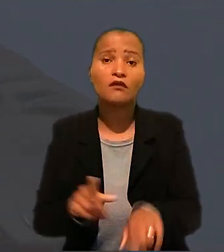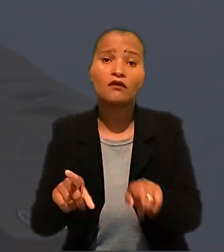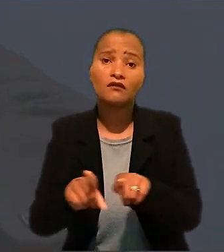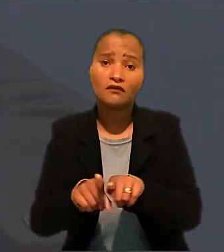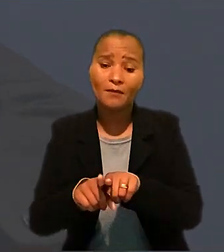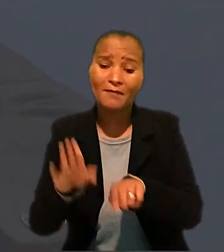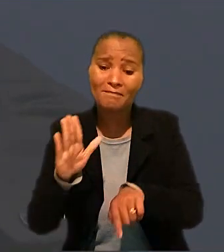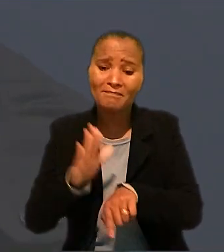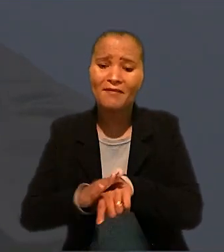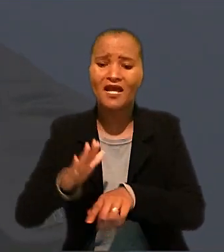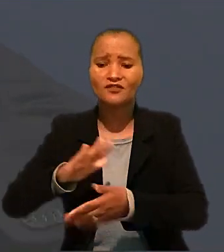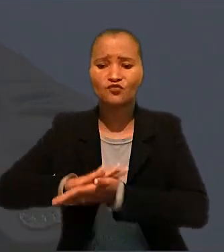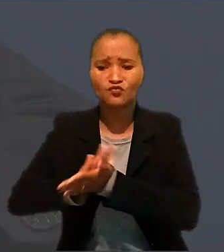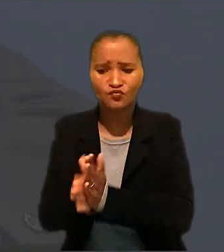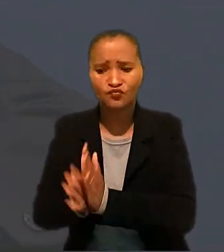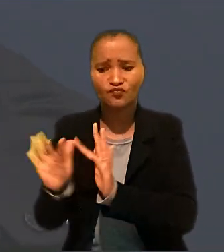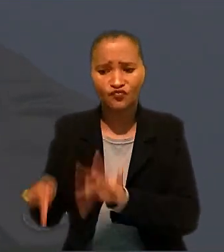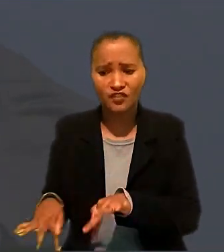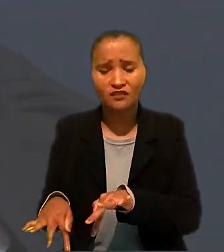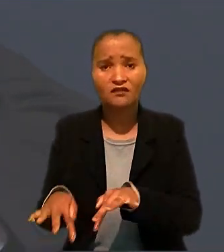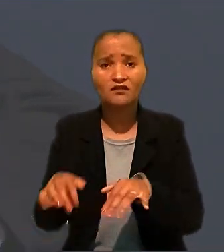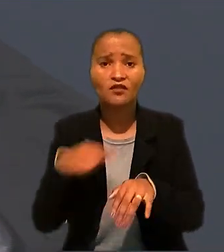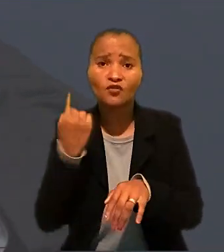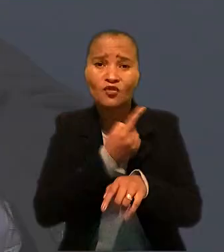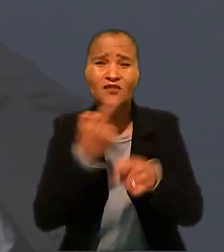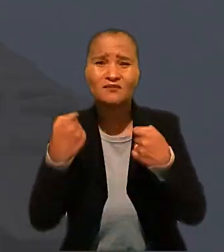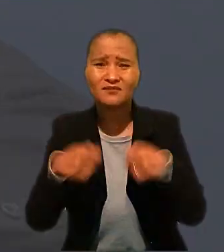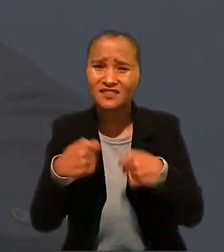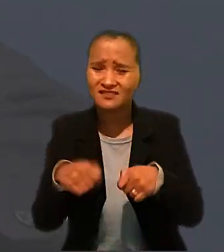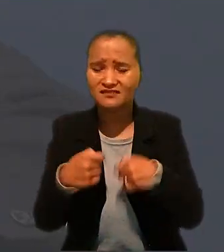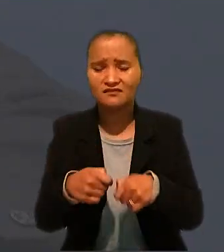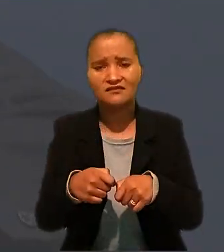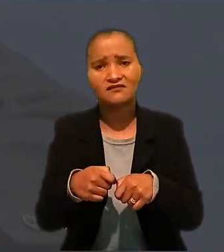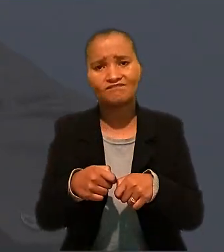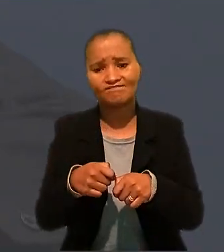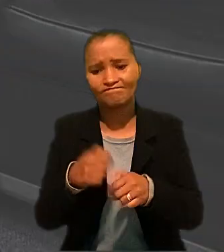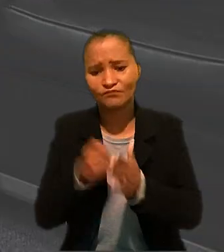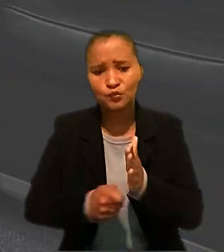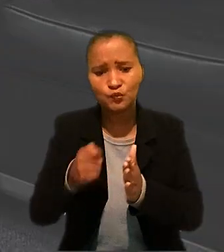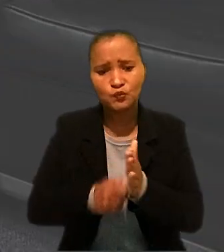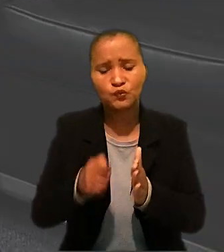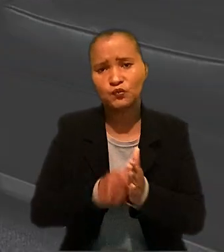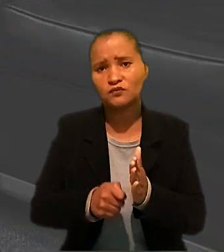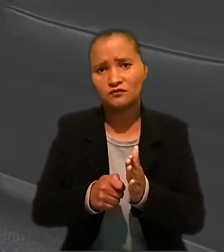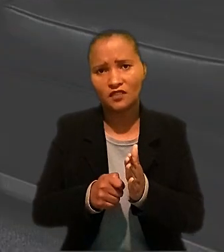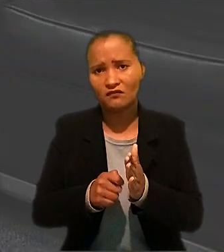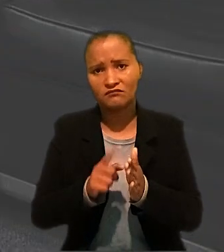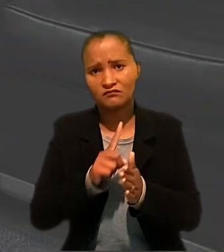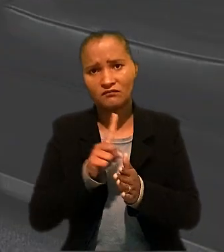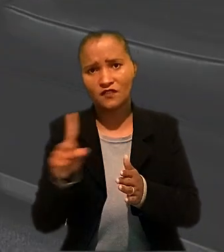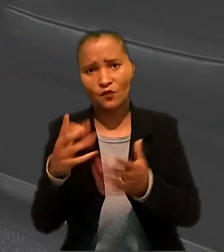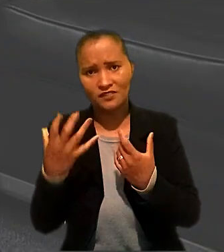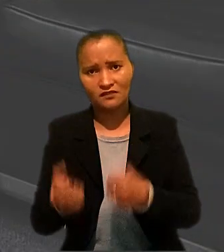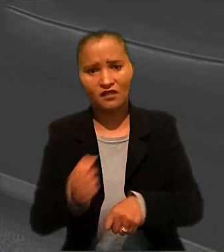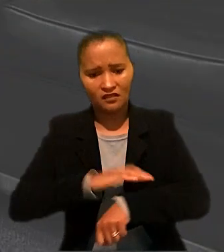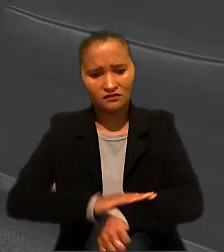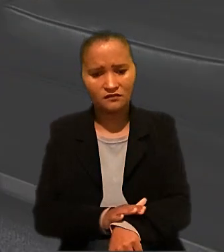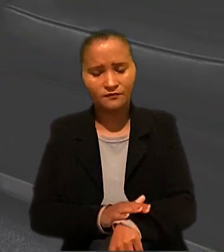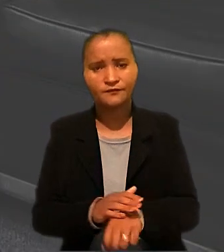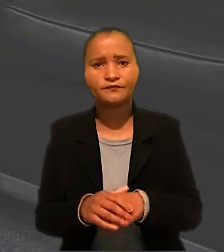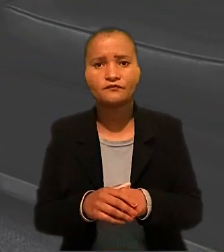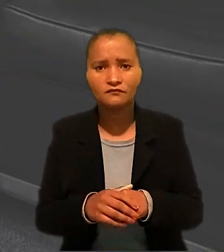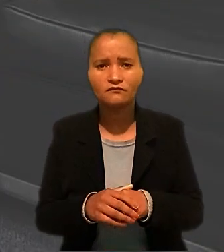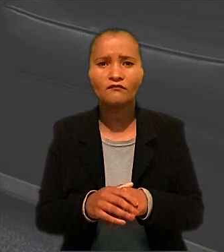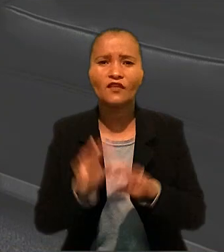do que combater, nós precisamos ser ativamente antirracistas. Ministro, no âmbito do direito internacional, a